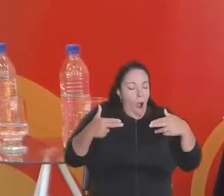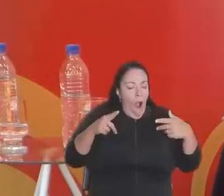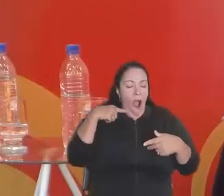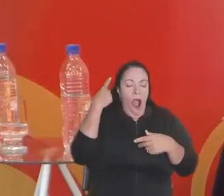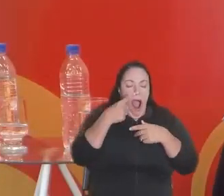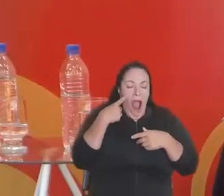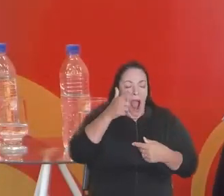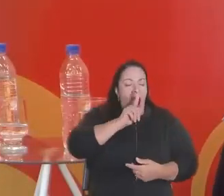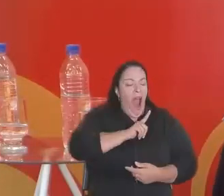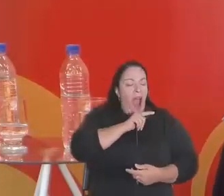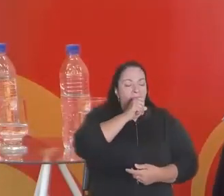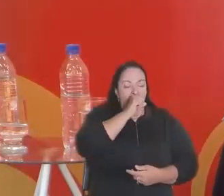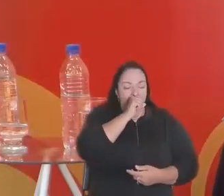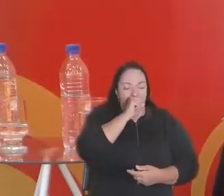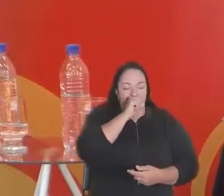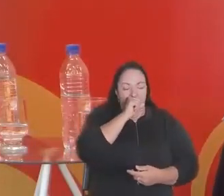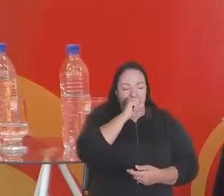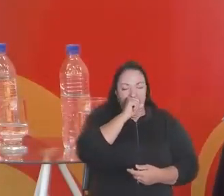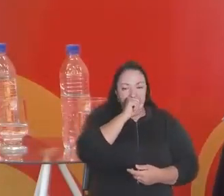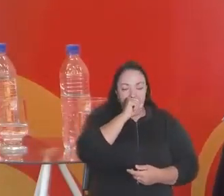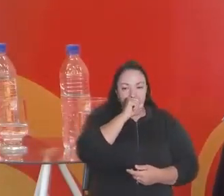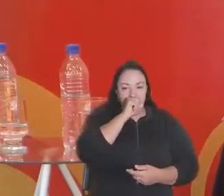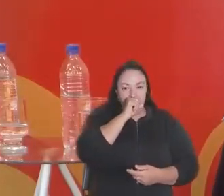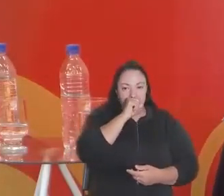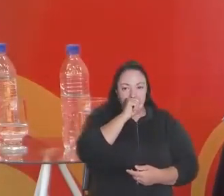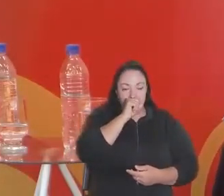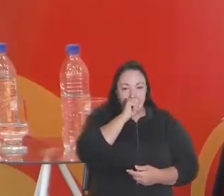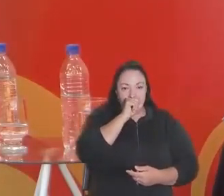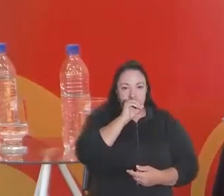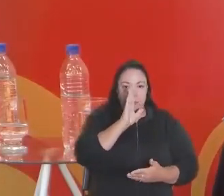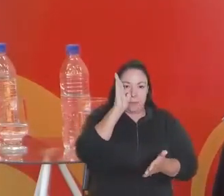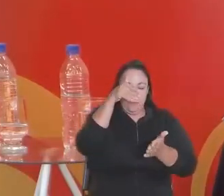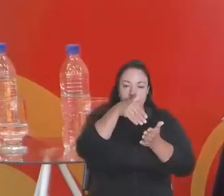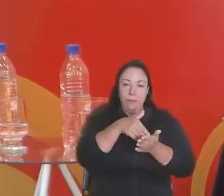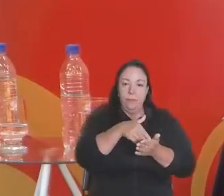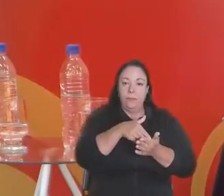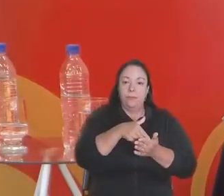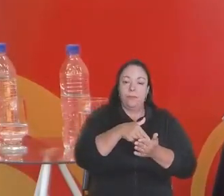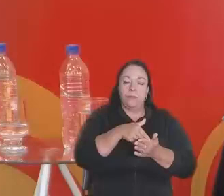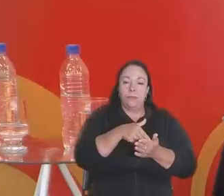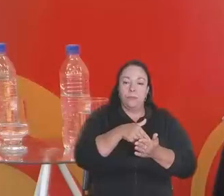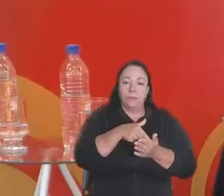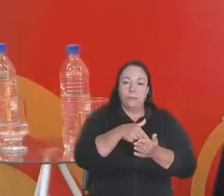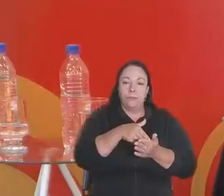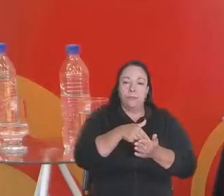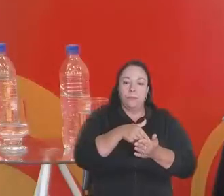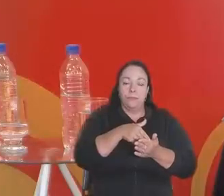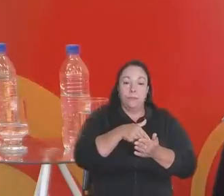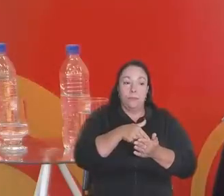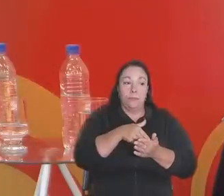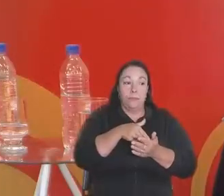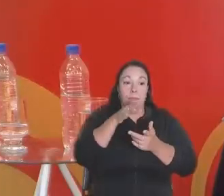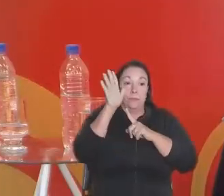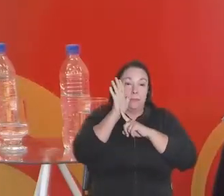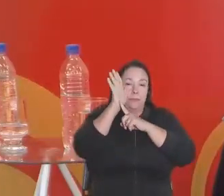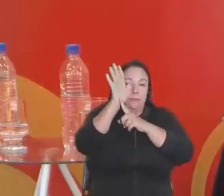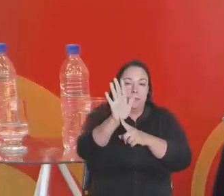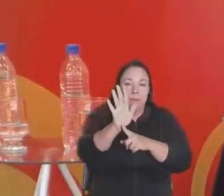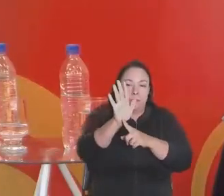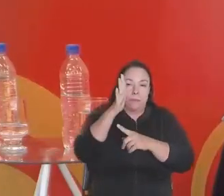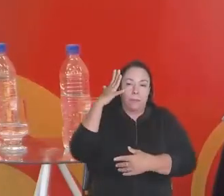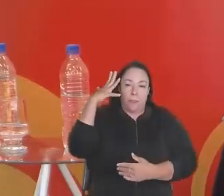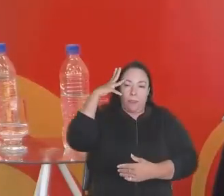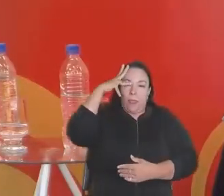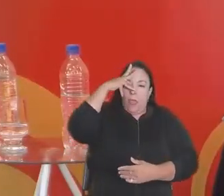viagem, e nós chegamos, nos deparamos com uma imagem tão bonita,